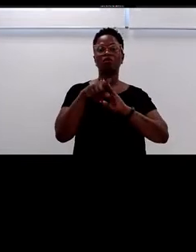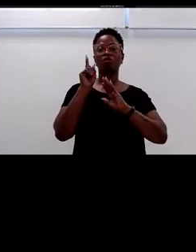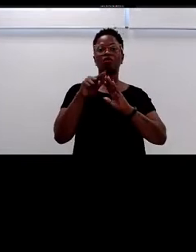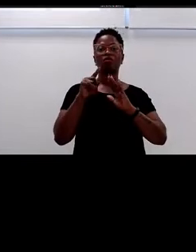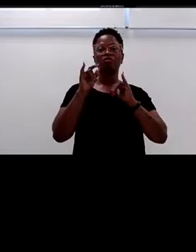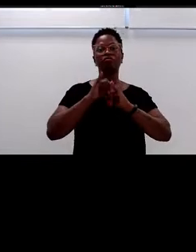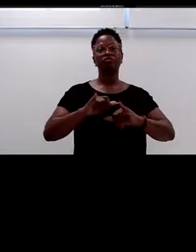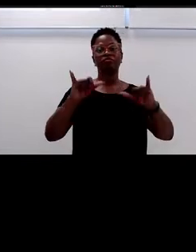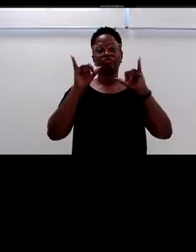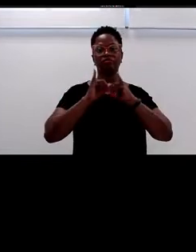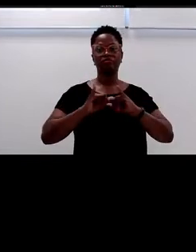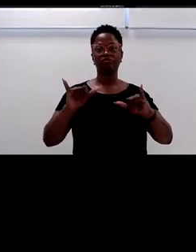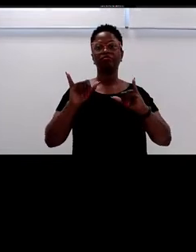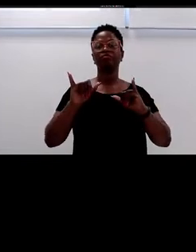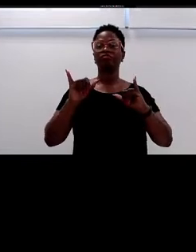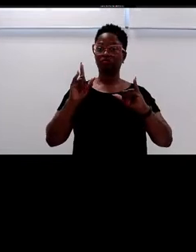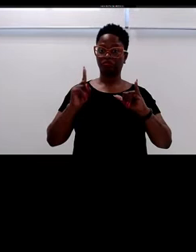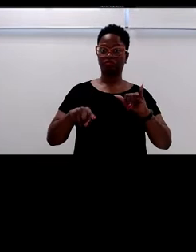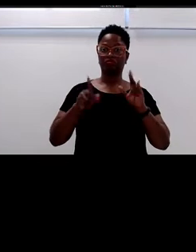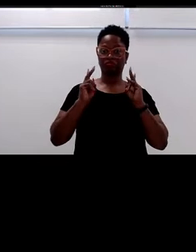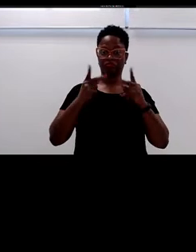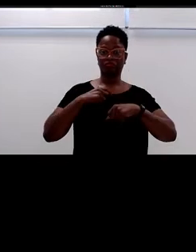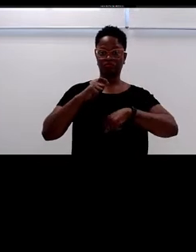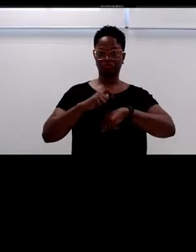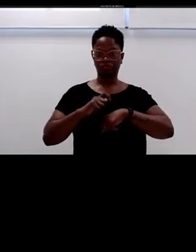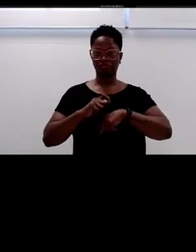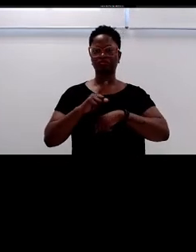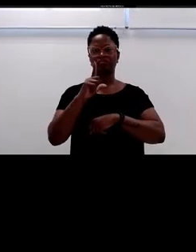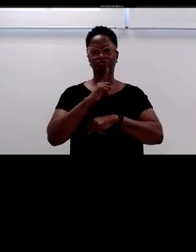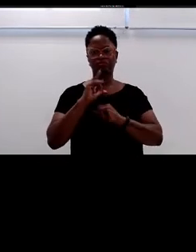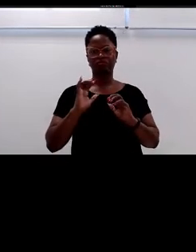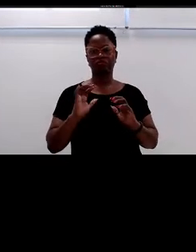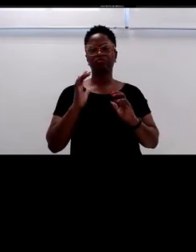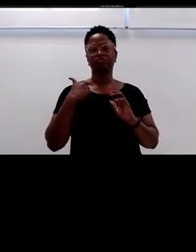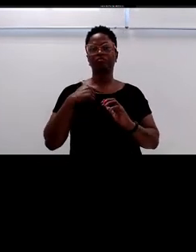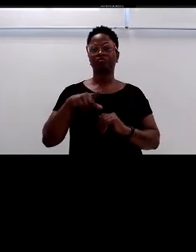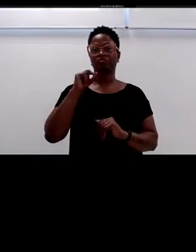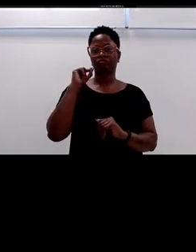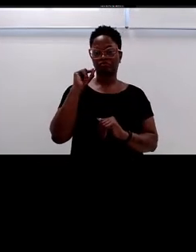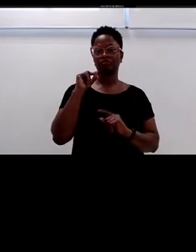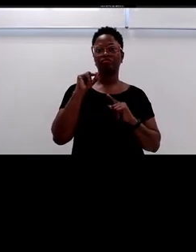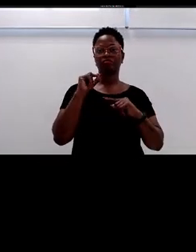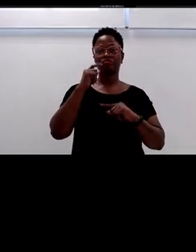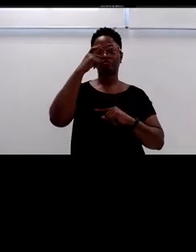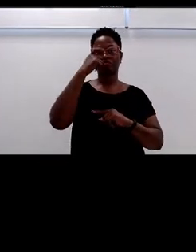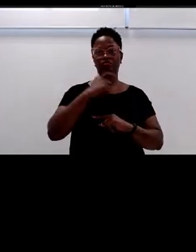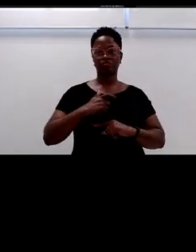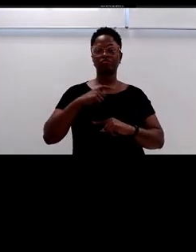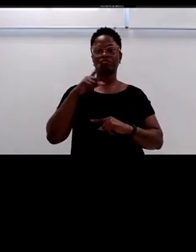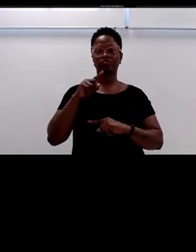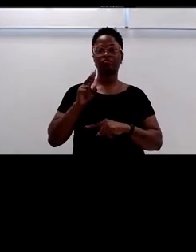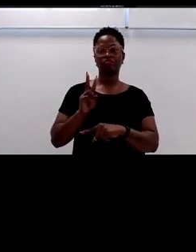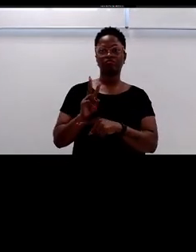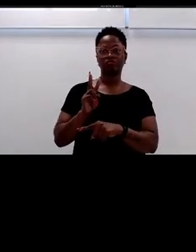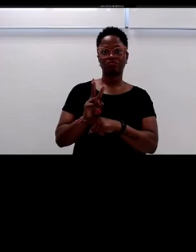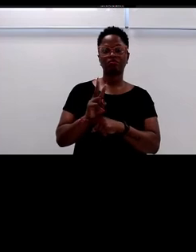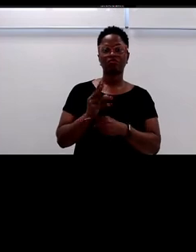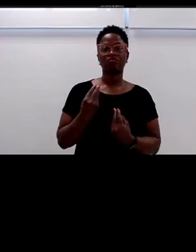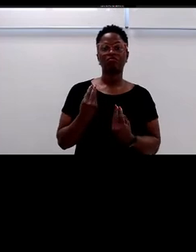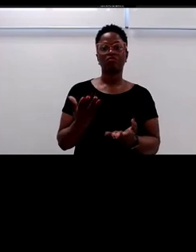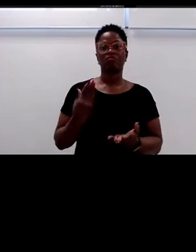né? Então, ao mesmo tempo, ele é aquele que celebra, e ele é o cordeiro imolado, né, aquele que deu a vida por